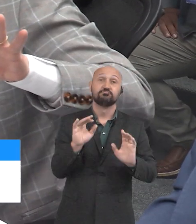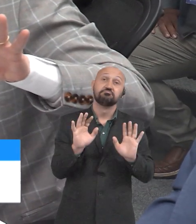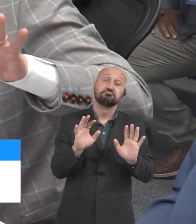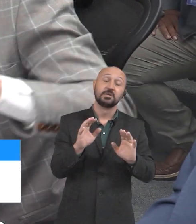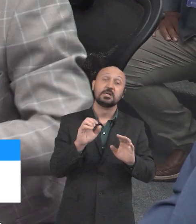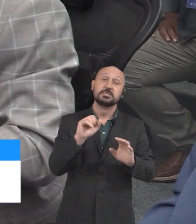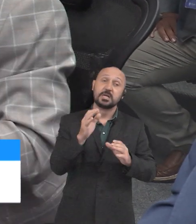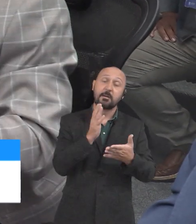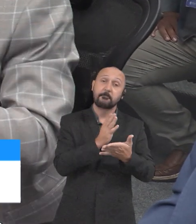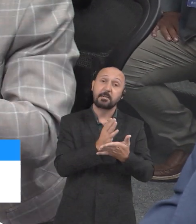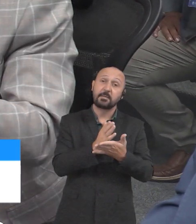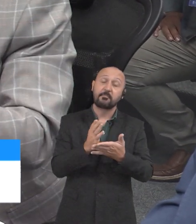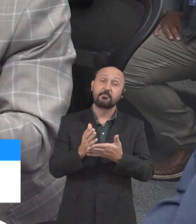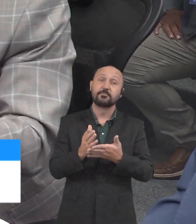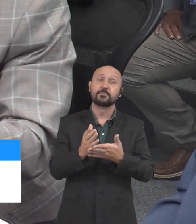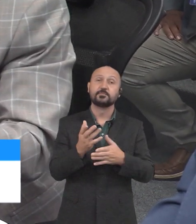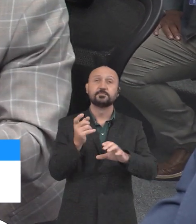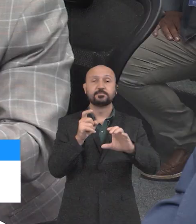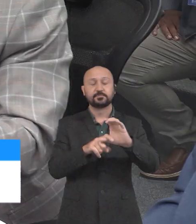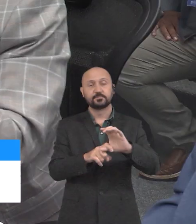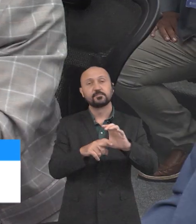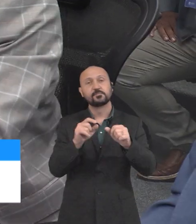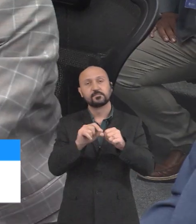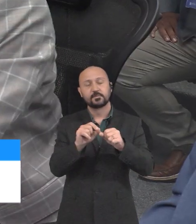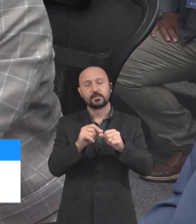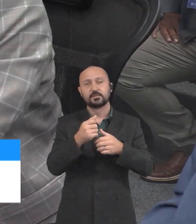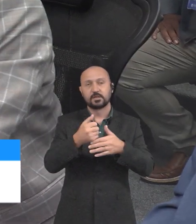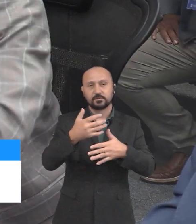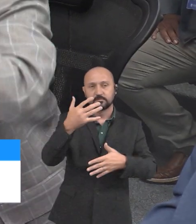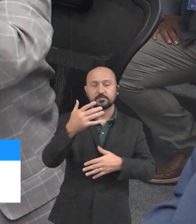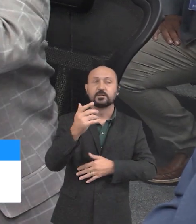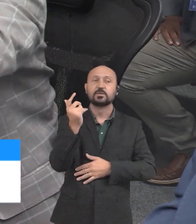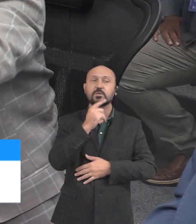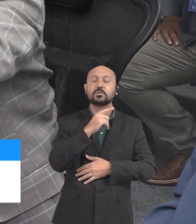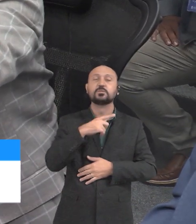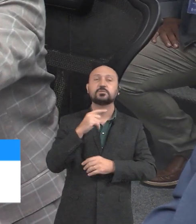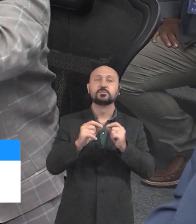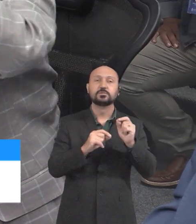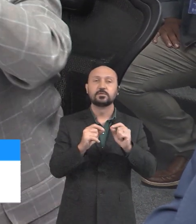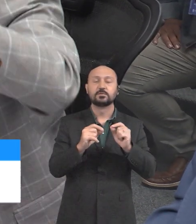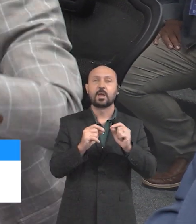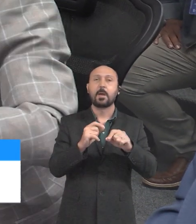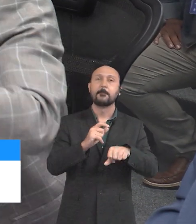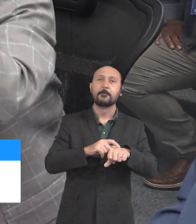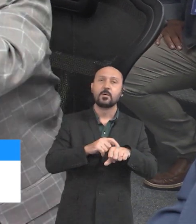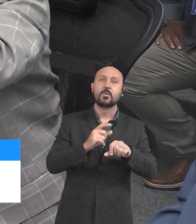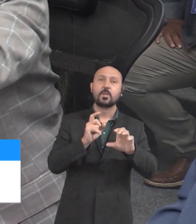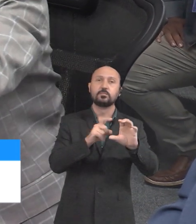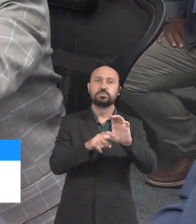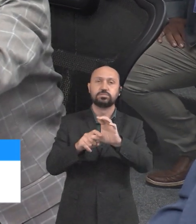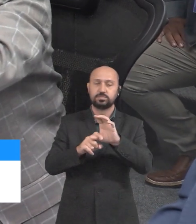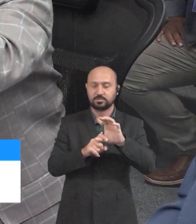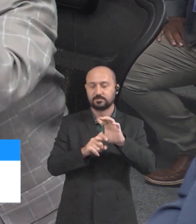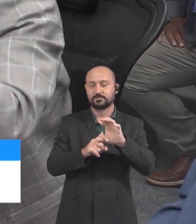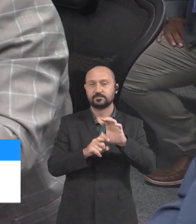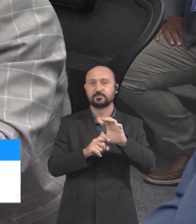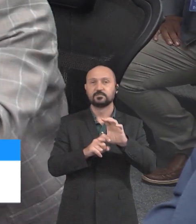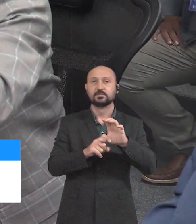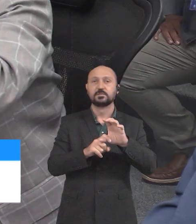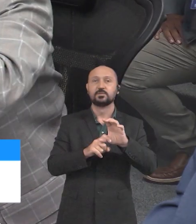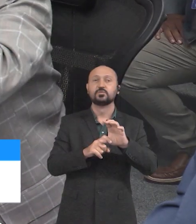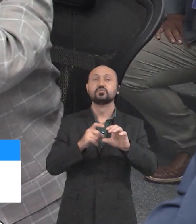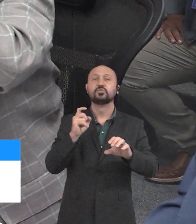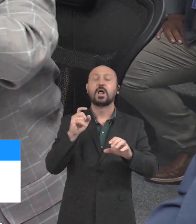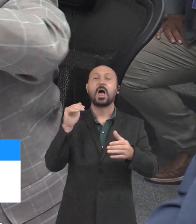lista automaticamente. Se ele parcelar esse débito que o levou para a lista, ele tem a sua condição de